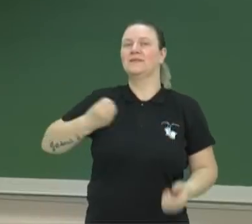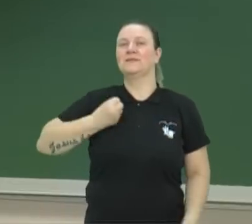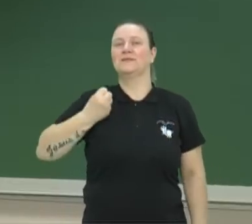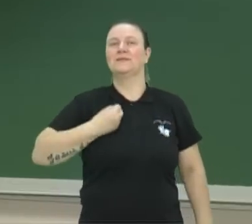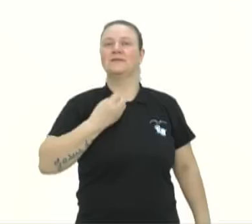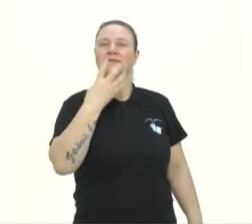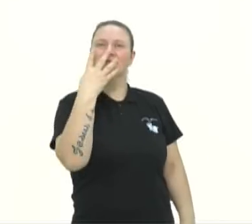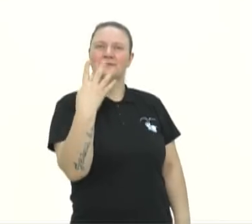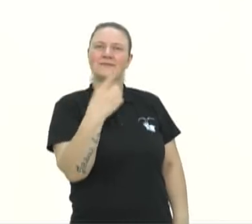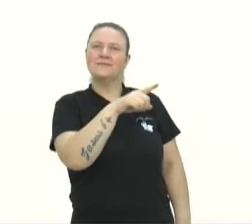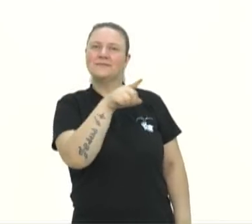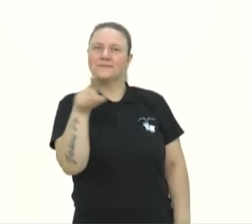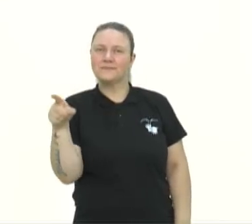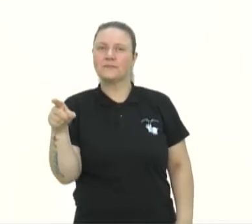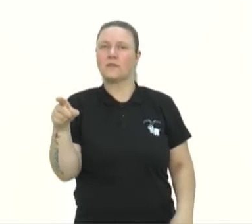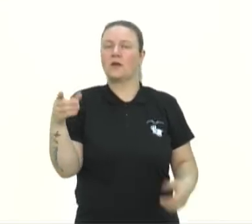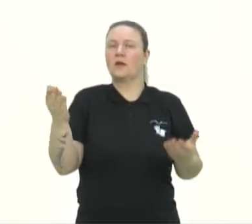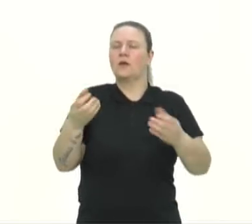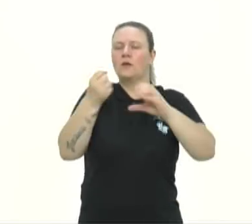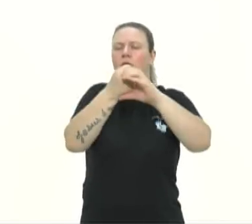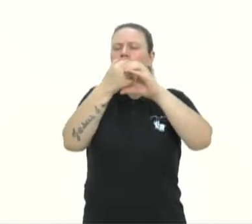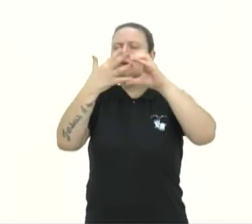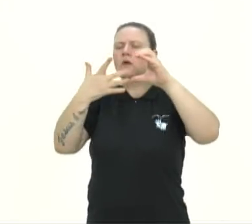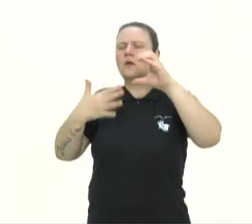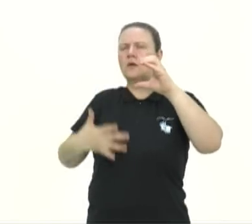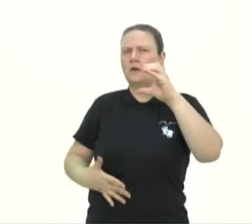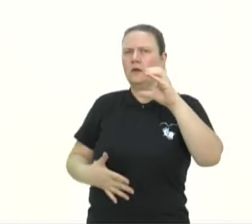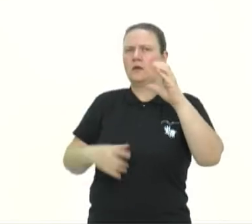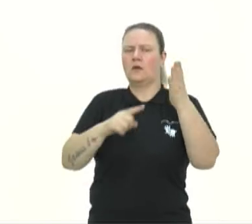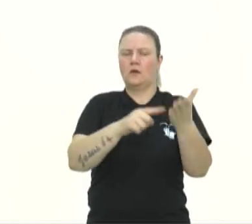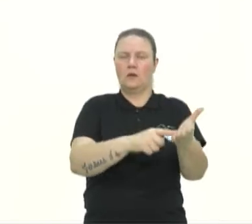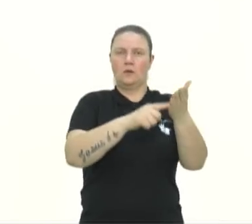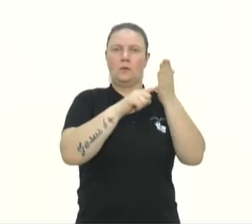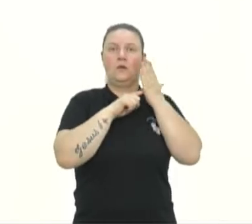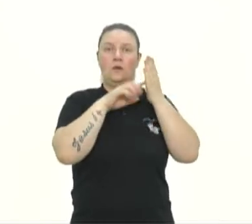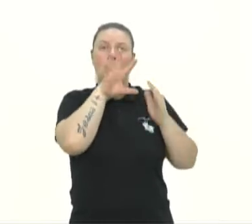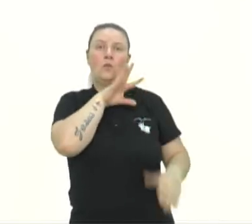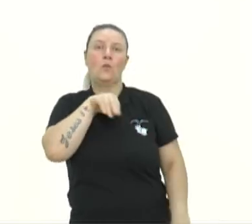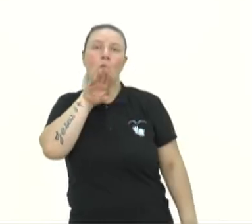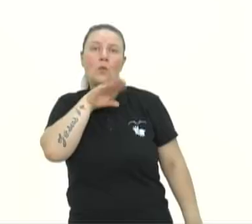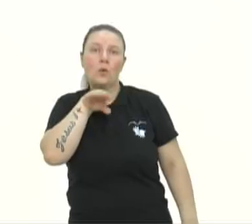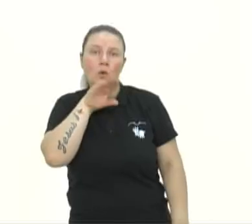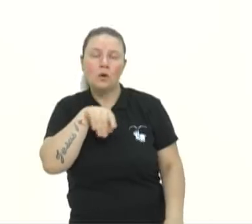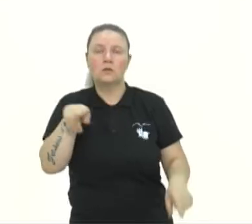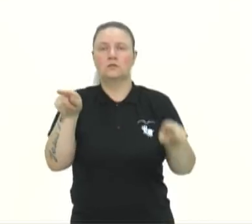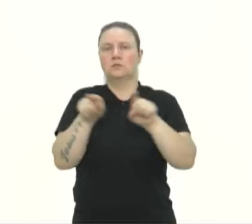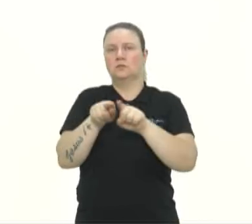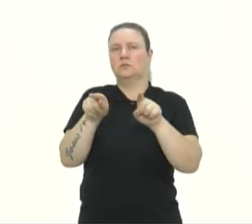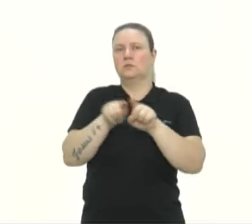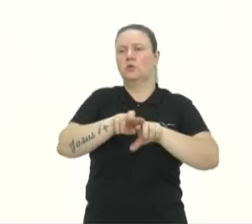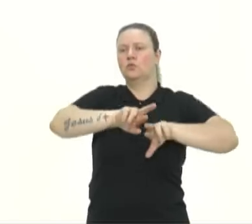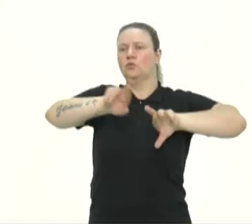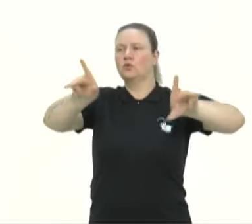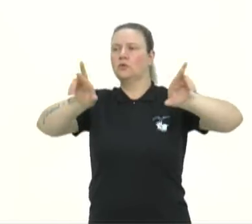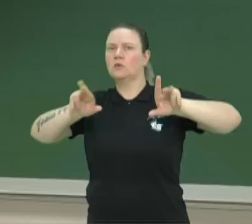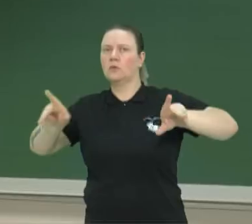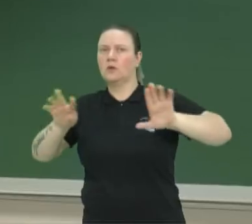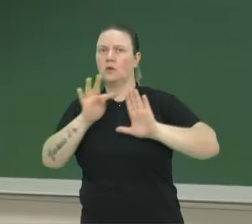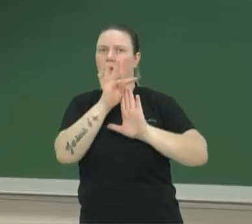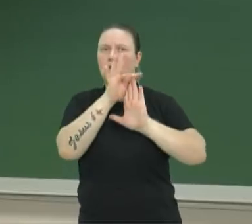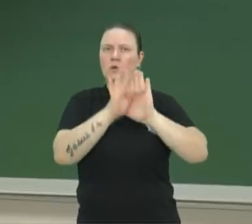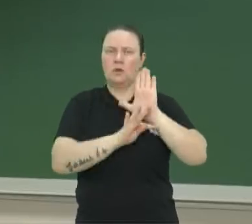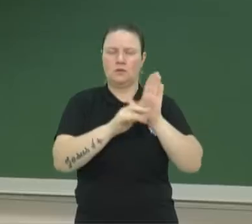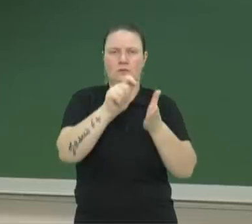você. Descreva algumas características presentes na oralidade, tá, que são diferentes dos textos escritos.